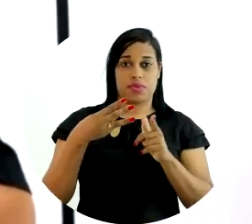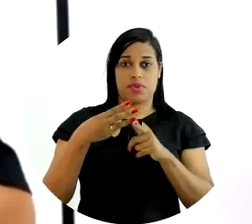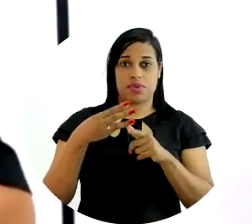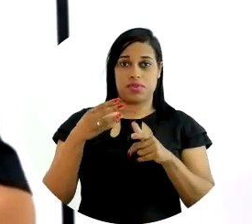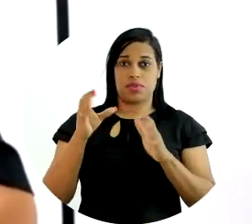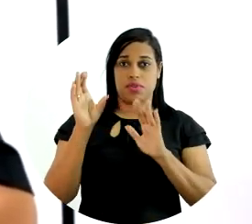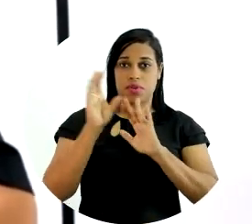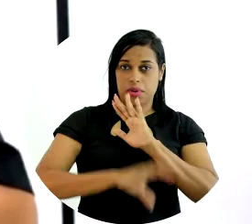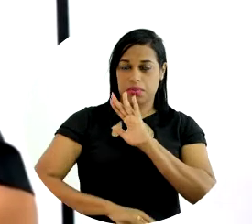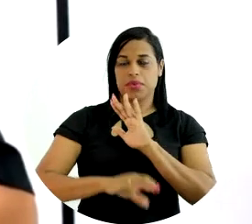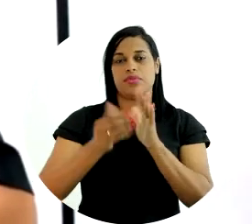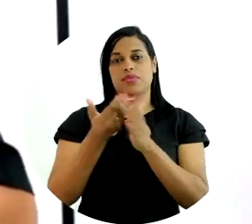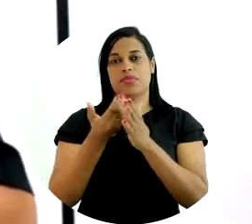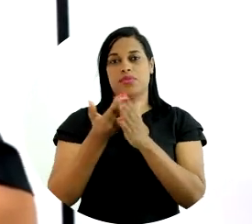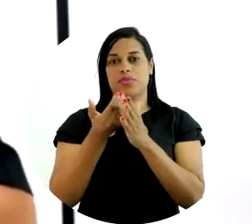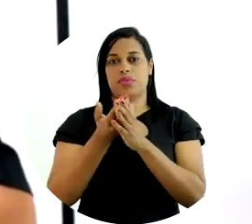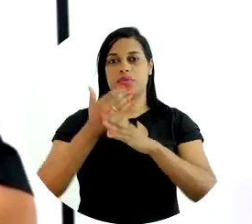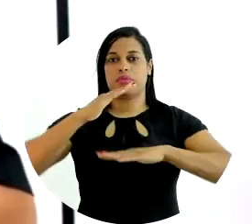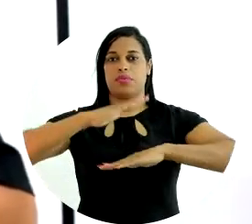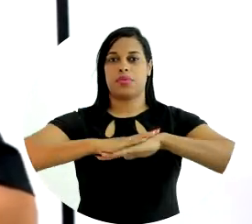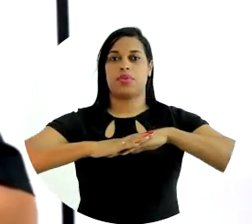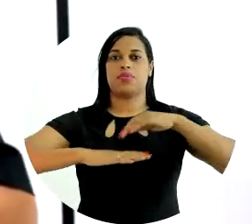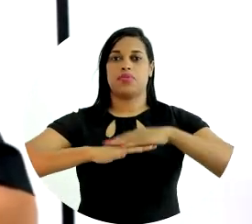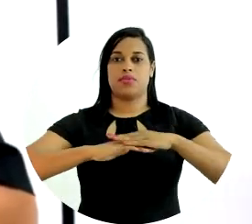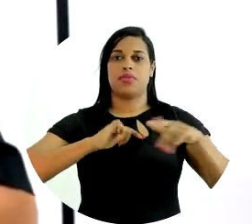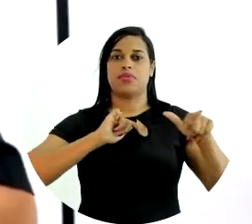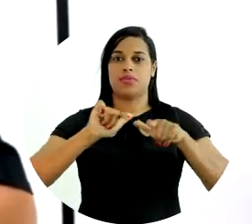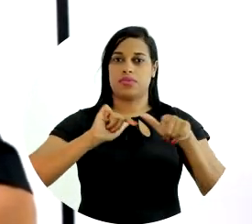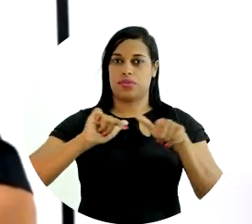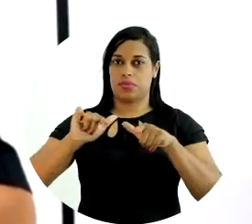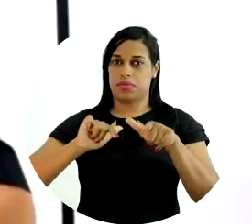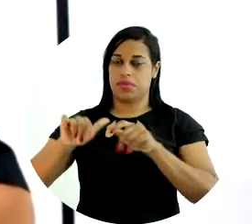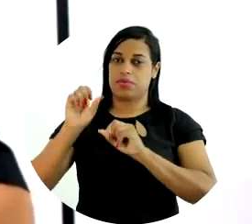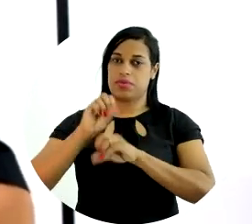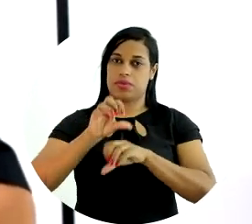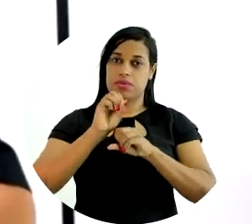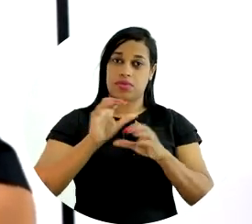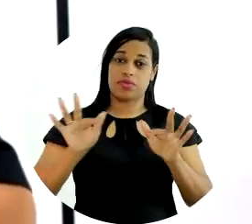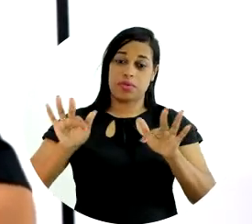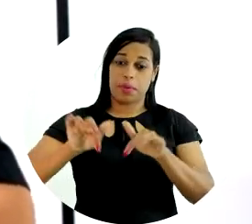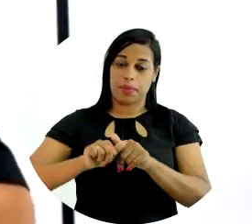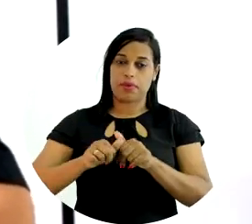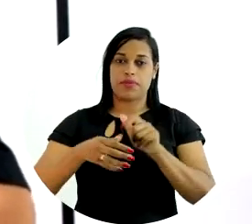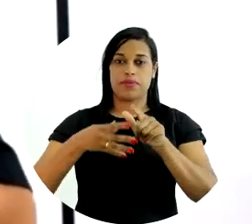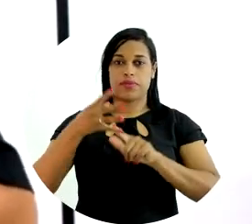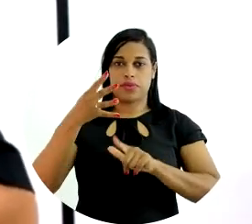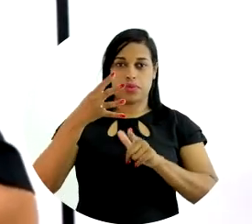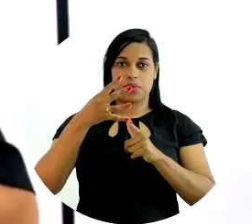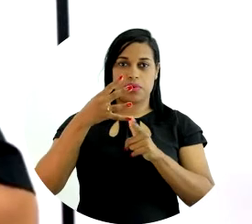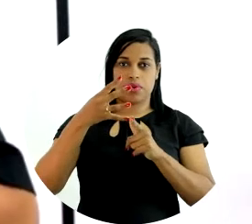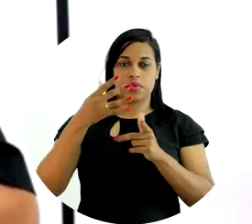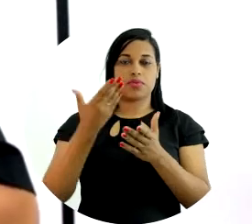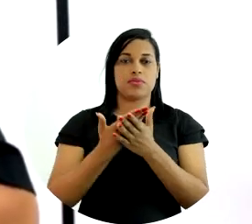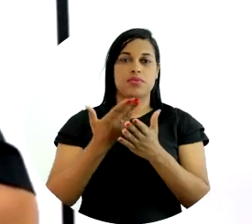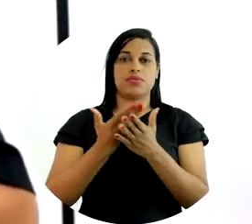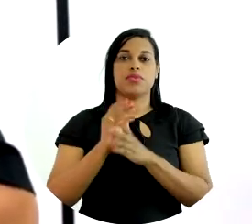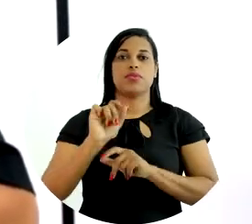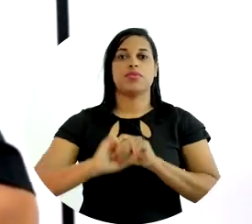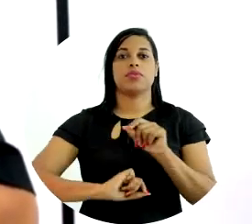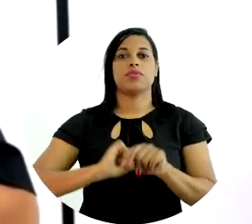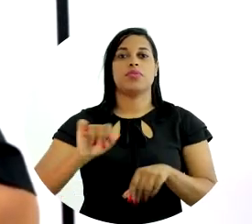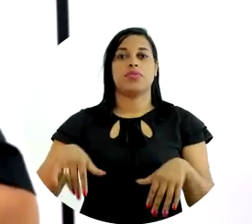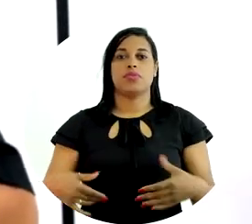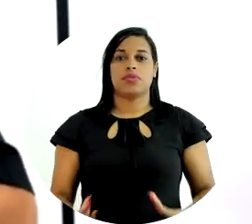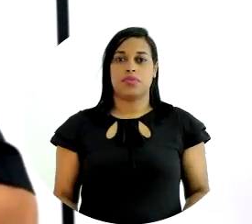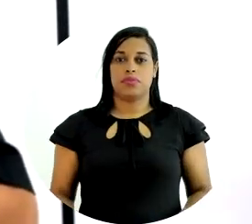no terceiro capítulo estão a estudar antes da profissionalização do trabalhador em educação e por fim no quarto capítulo chorando